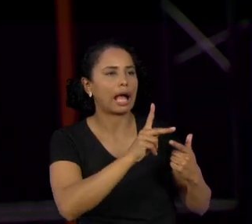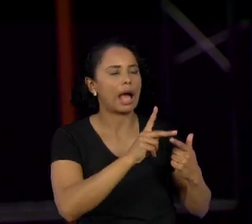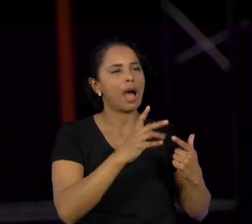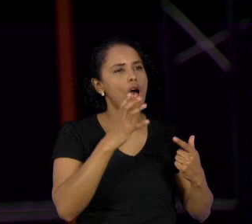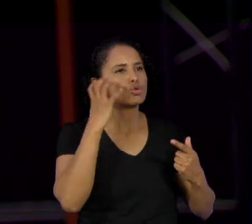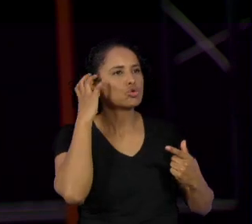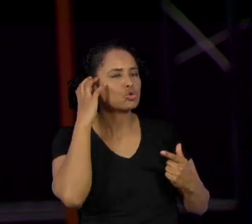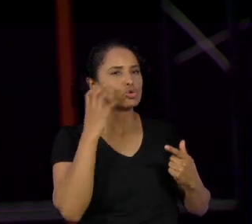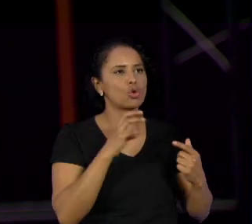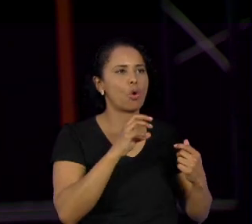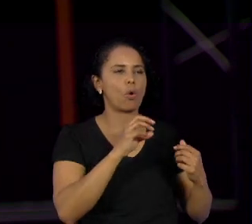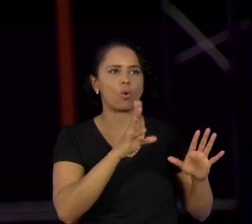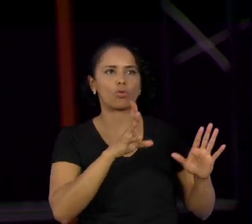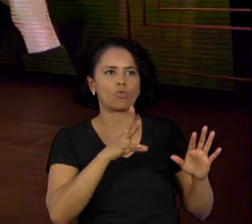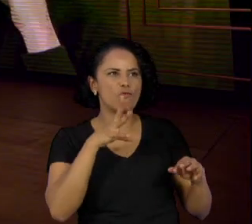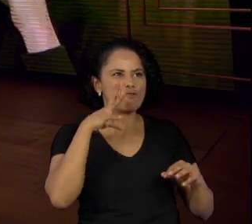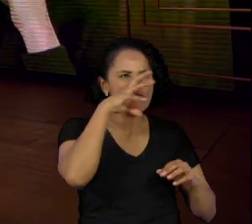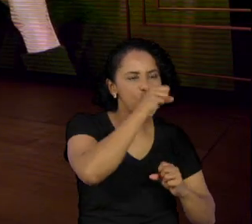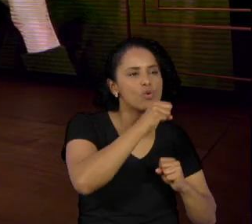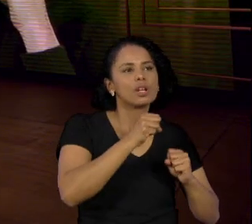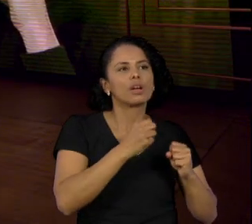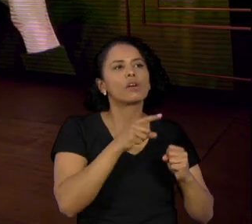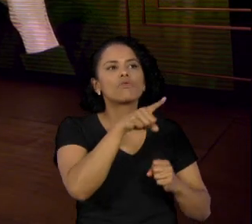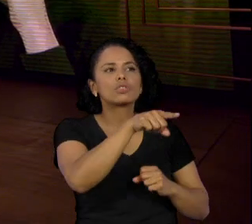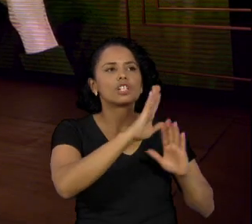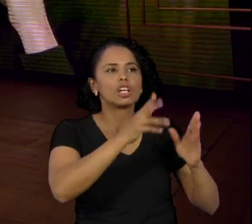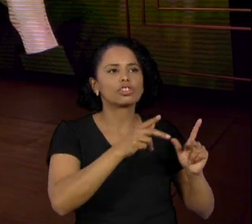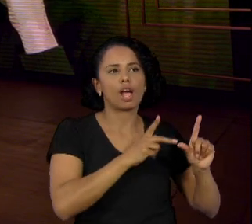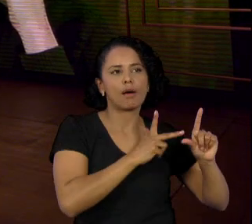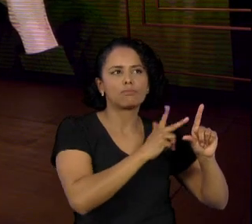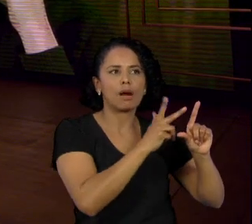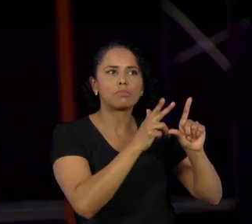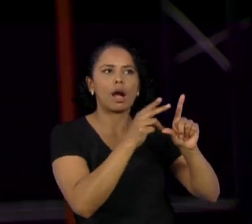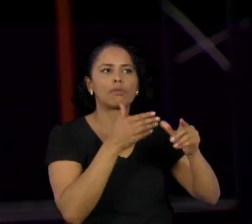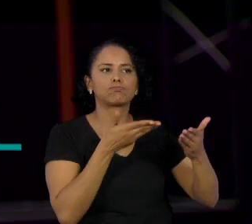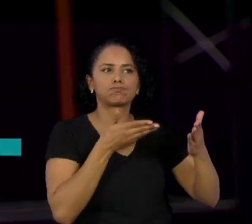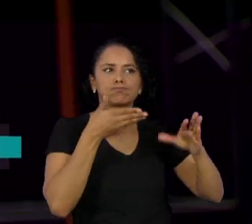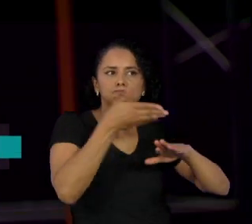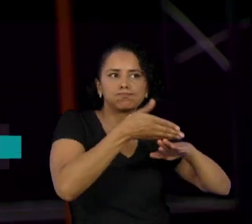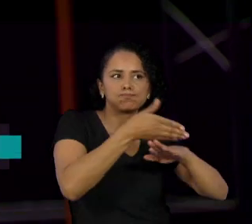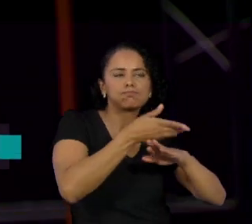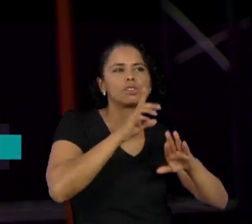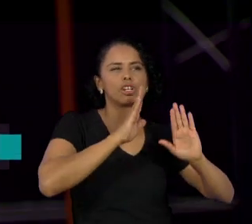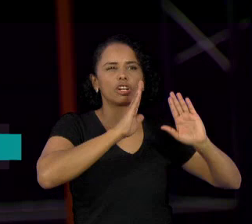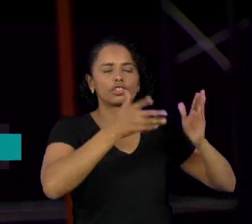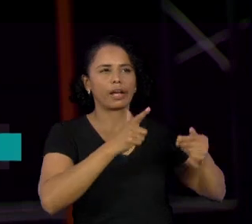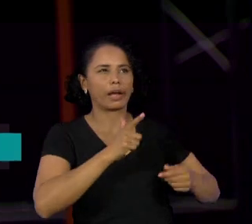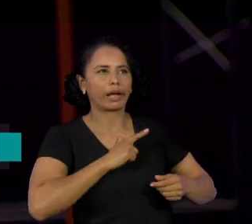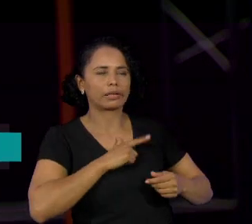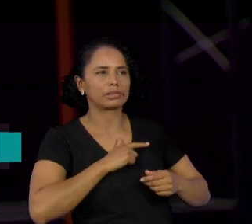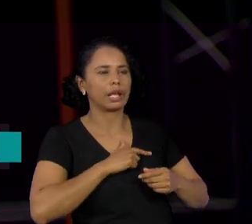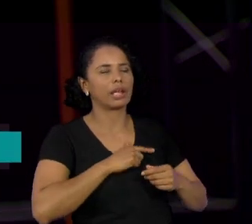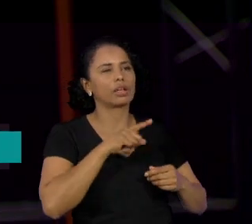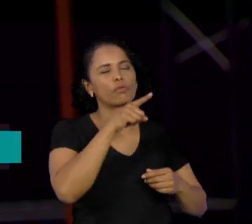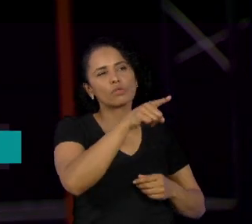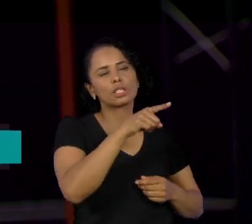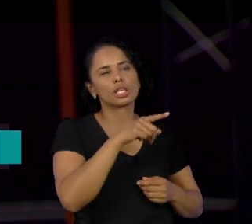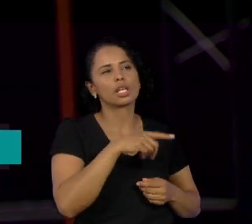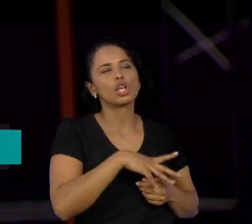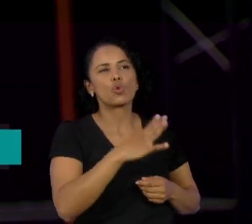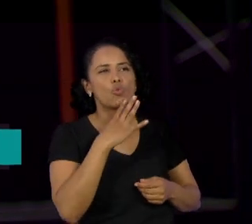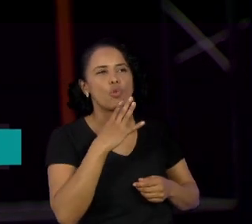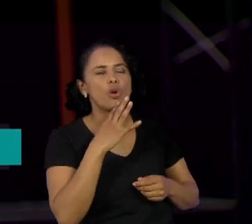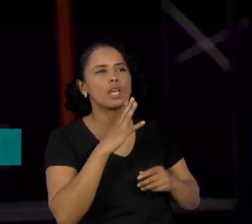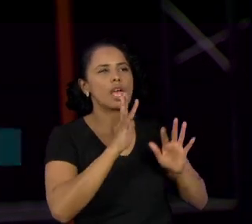das incríveis séries aí que você participou. Diferente das novelas, são obras onde você sabe o final que o personagem vai